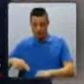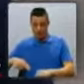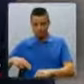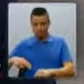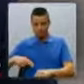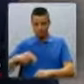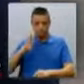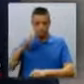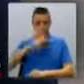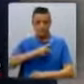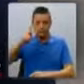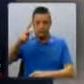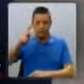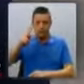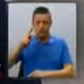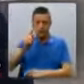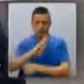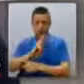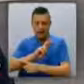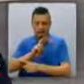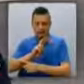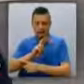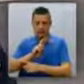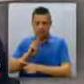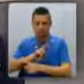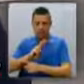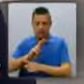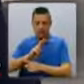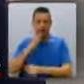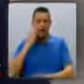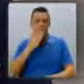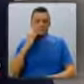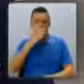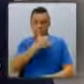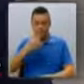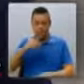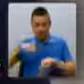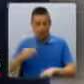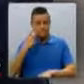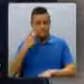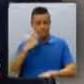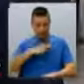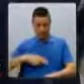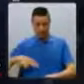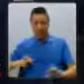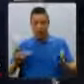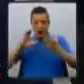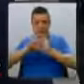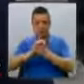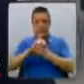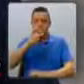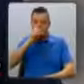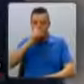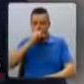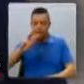eu viajei com um taxista muçulmano, um libanês que vive há mais de 20 anos aqui em Copenhaga, casado com uma marroquina, com